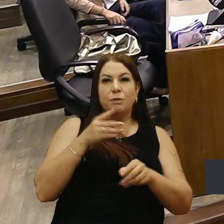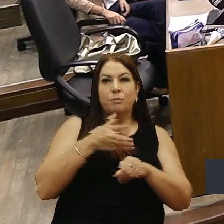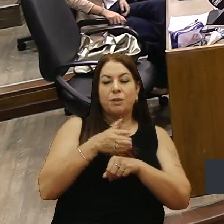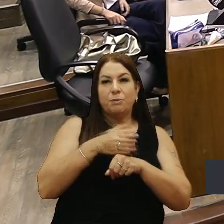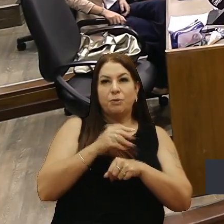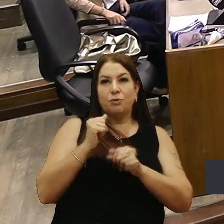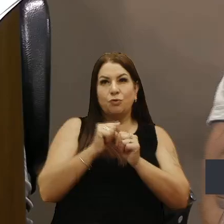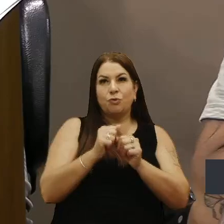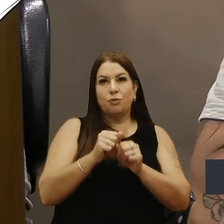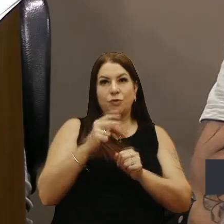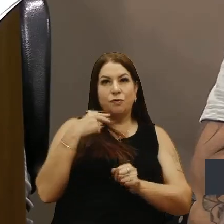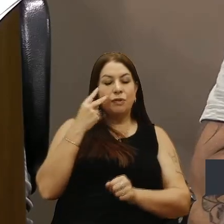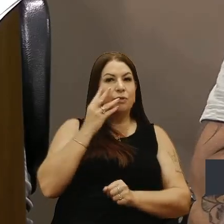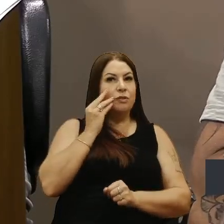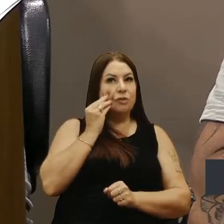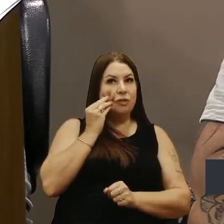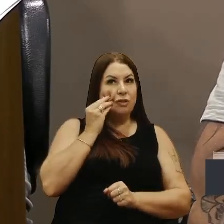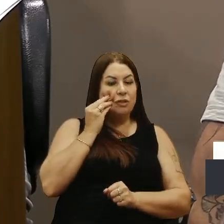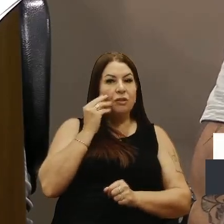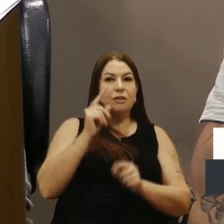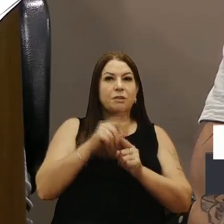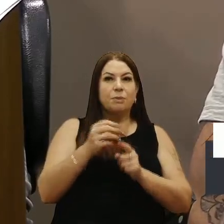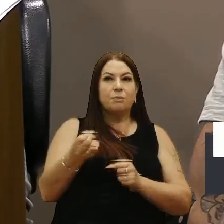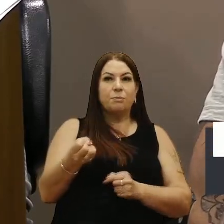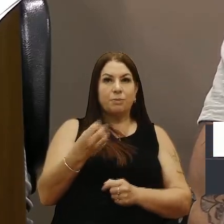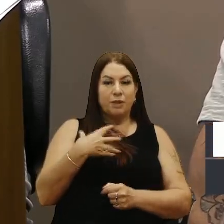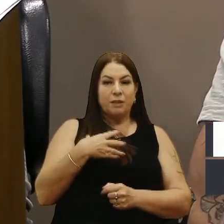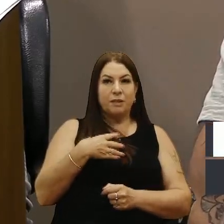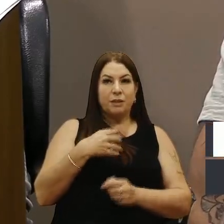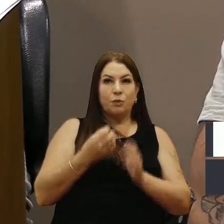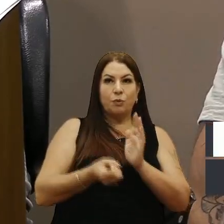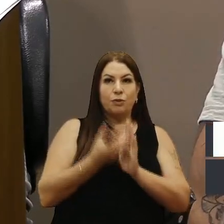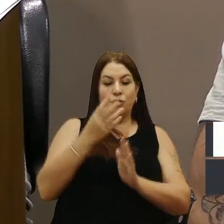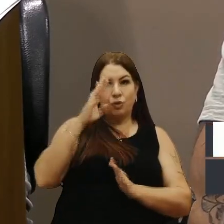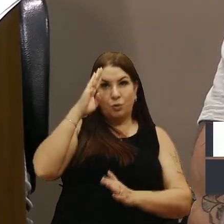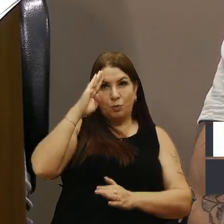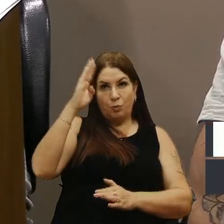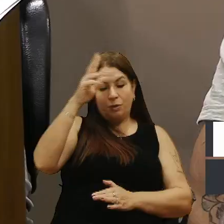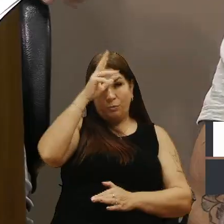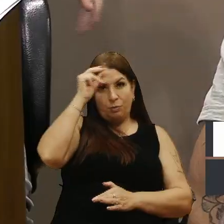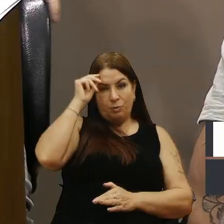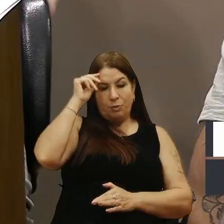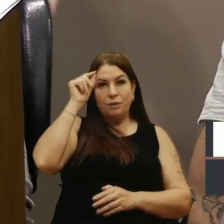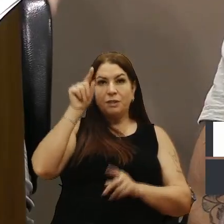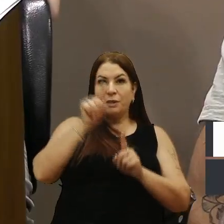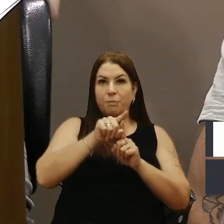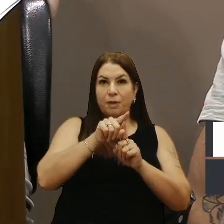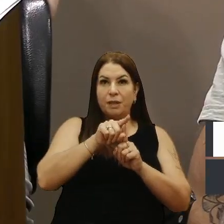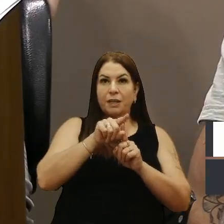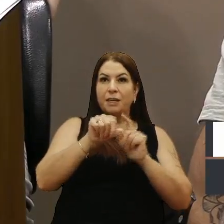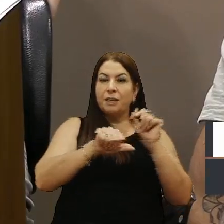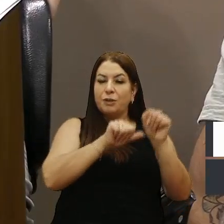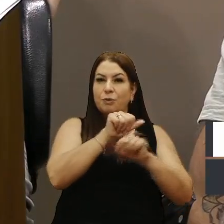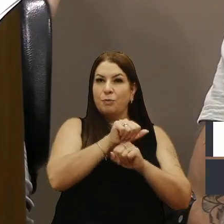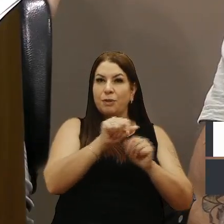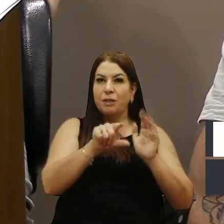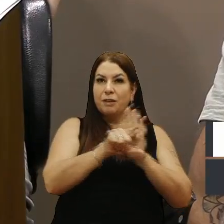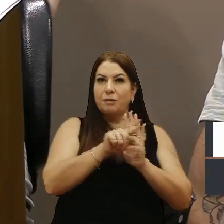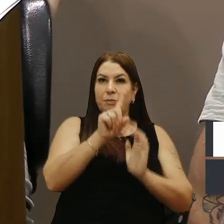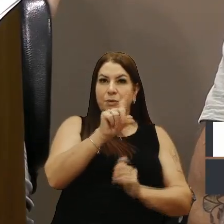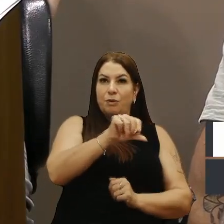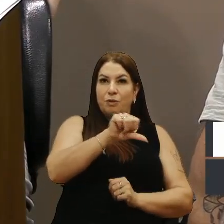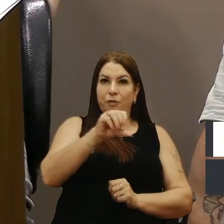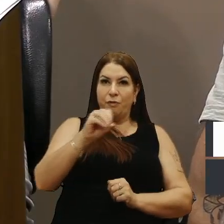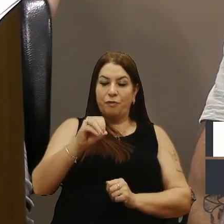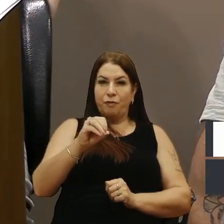como. O vereador Zoraide Silva acabou de mandar aqui, inclusive, a origem da Guarda Municipal está nas disposições transitórias da Lei Orgânica de